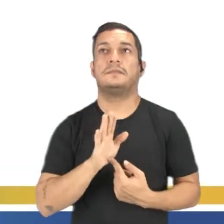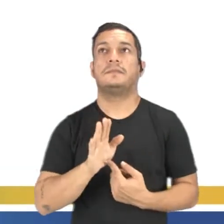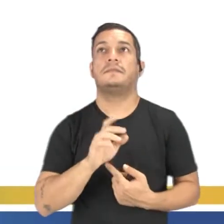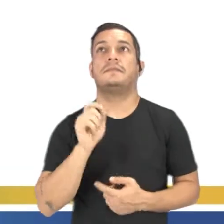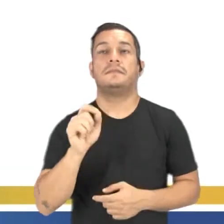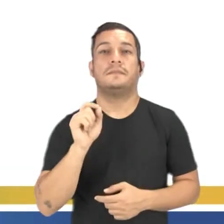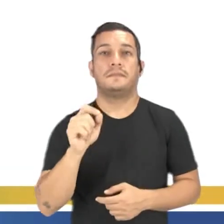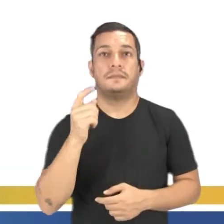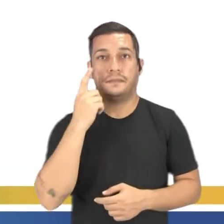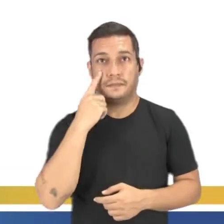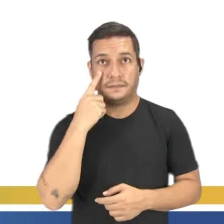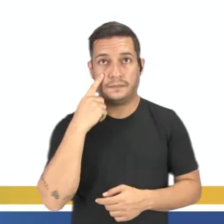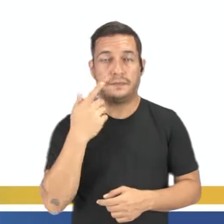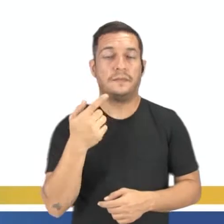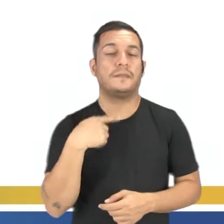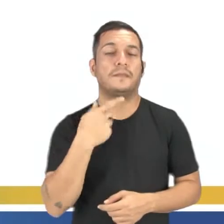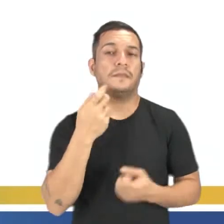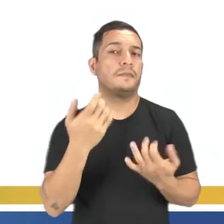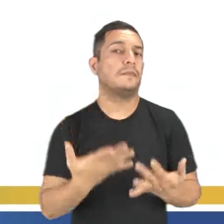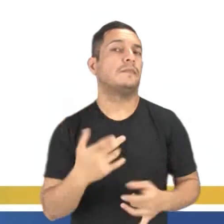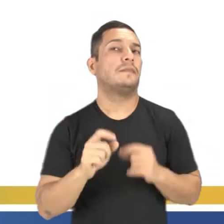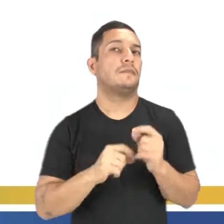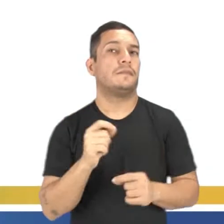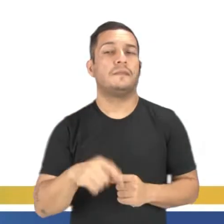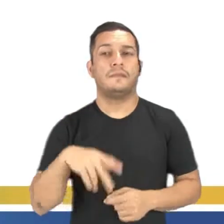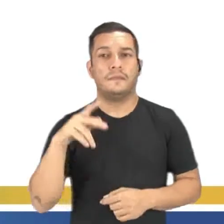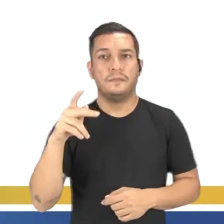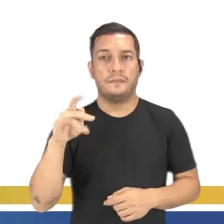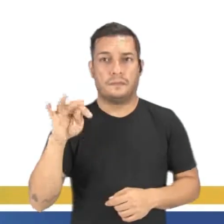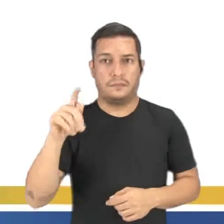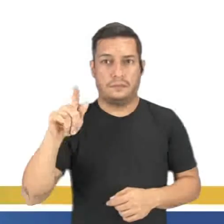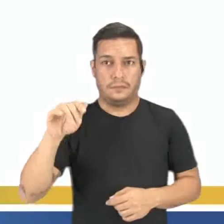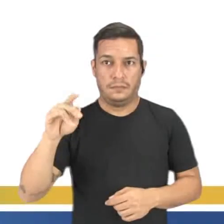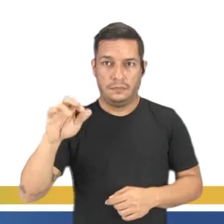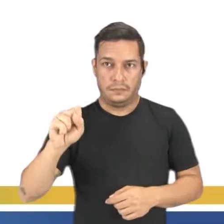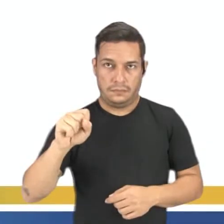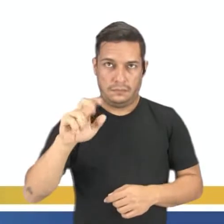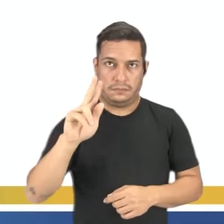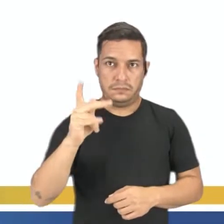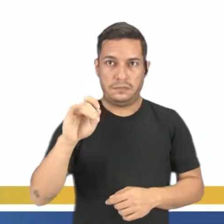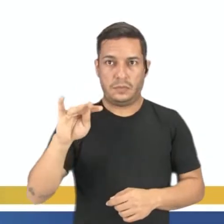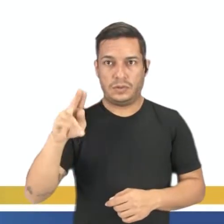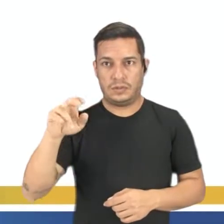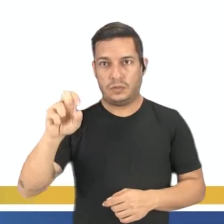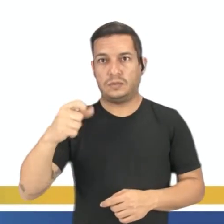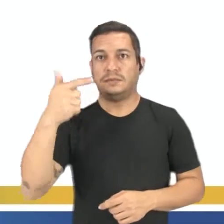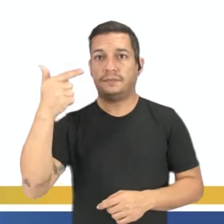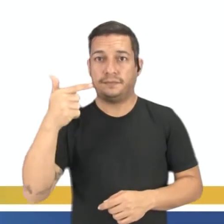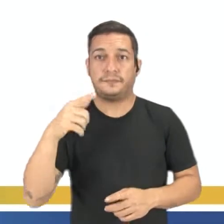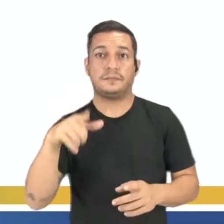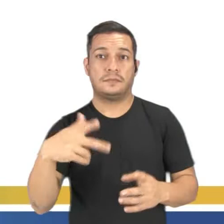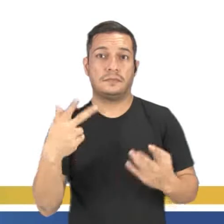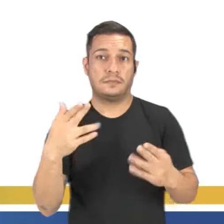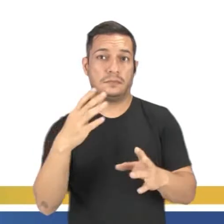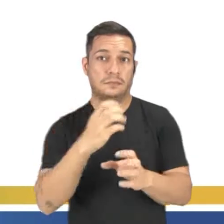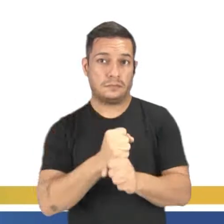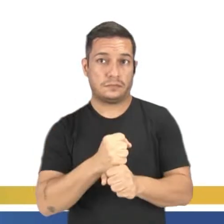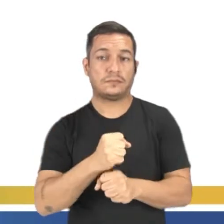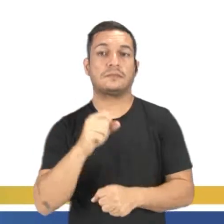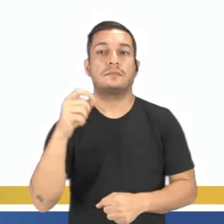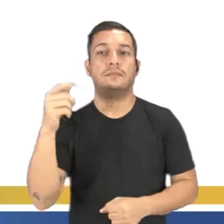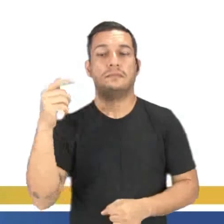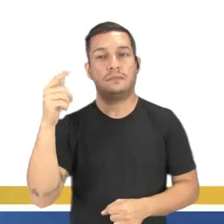ao Teorema de Pitágoras. E o que diz o Teorema de Pitágoras? Que a hipotenusa ao quadrado é igual à soma dos quadrados